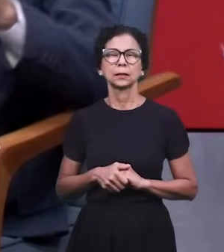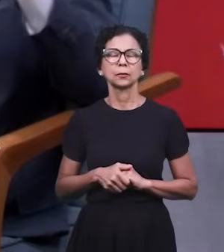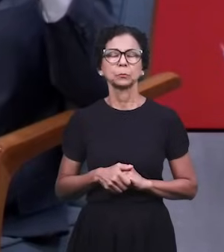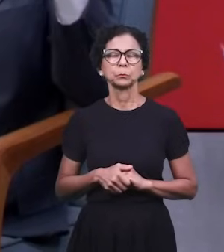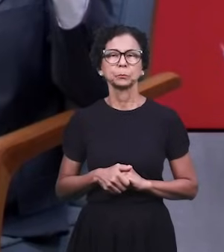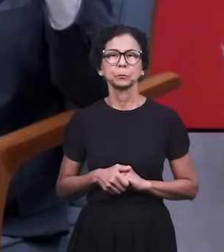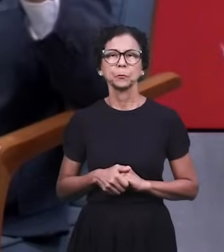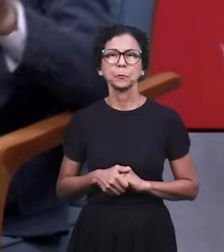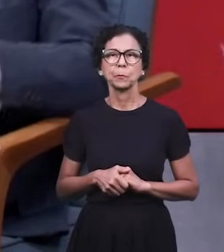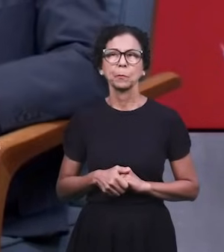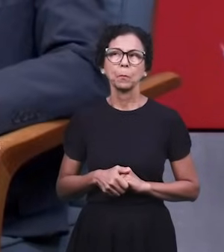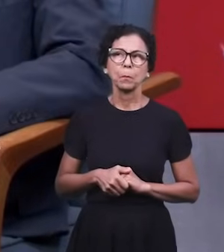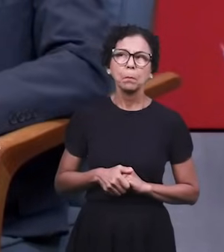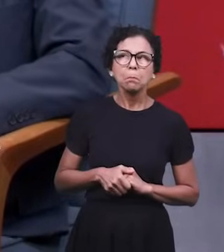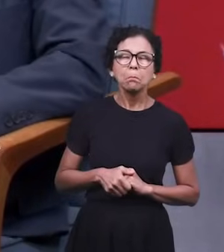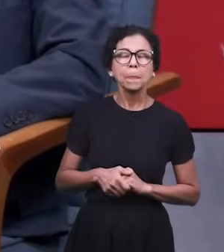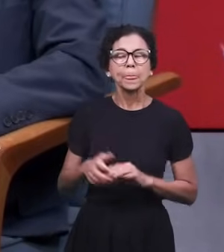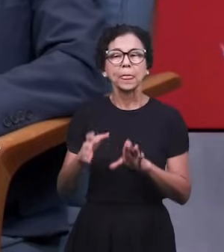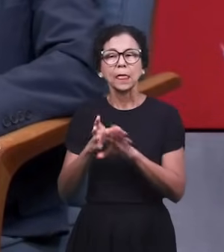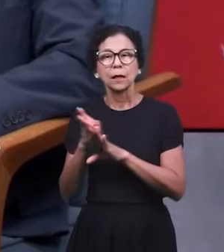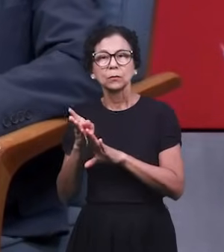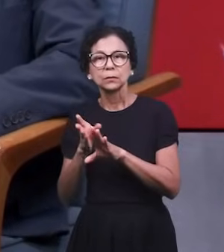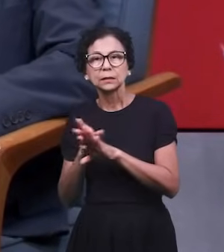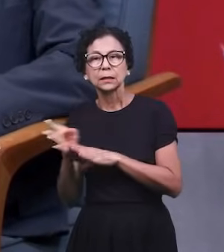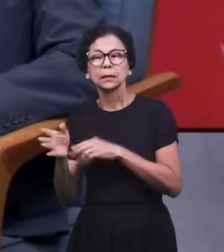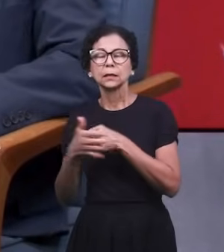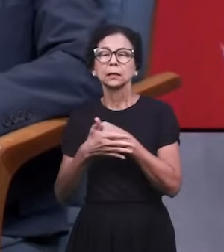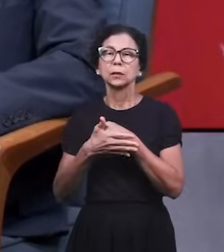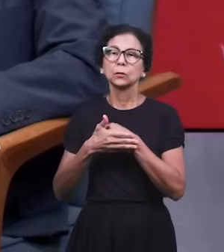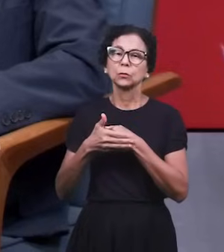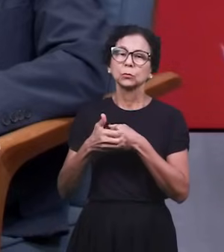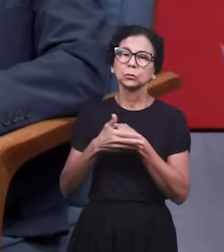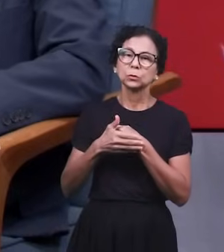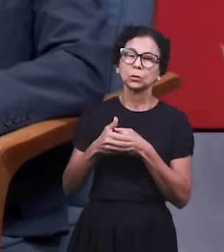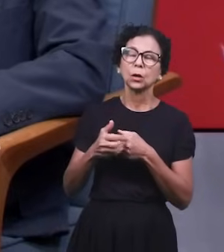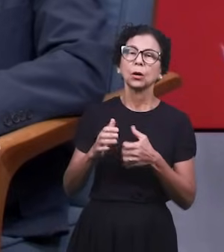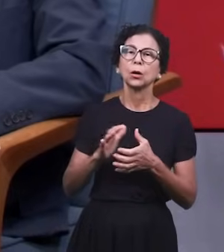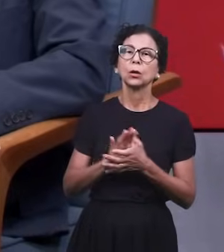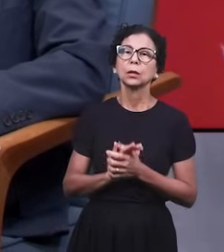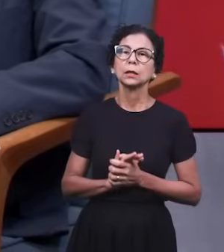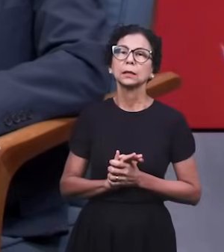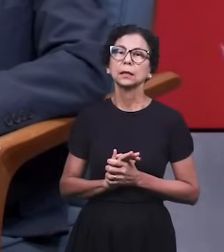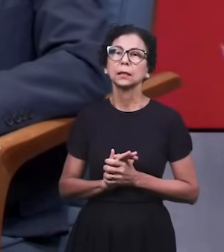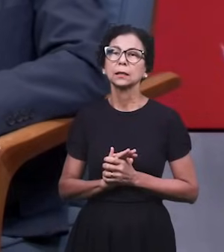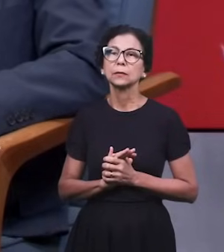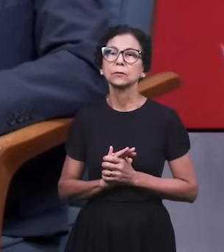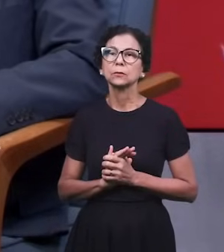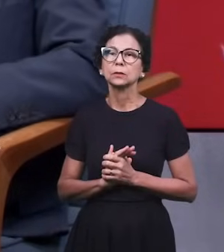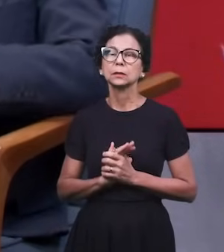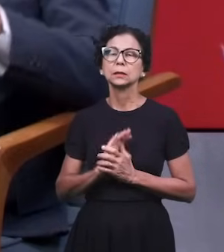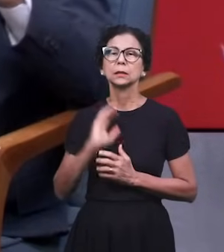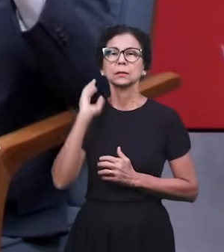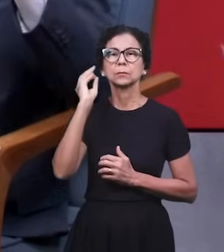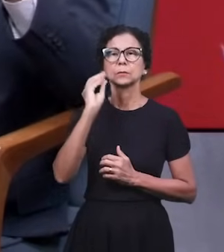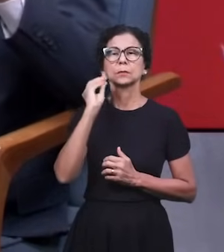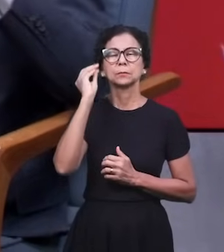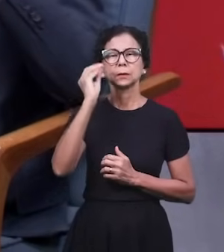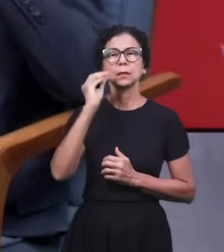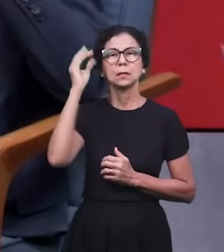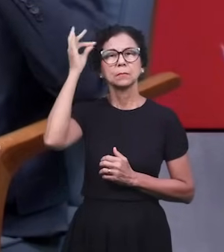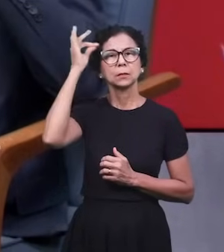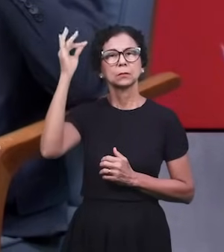Será que aconteceu a mesma coisa no Velho Testamento? Claro, no Velho Testamento a mesma coisa. A